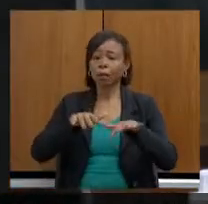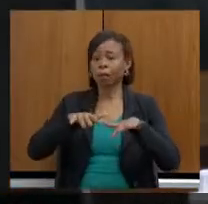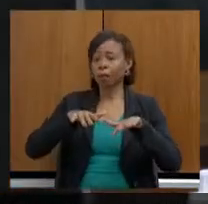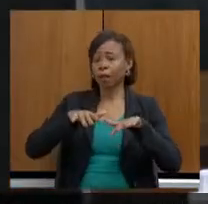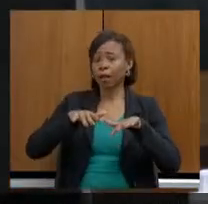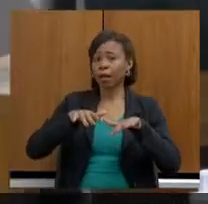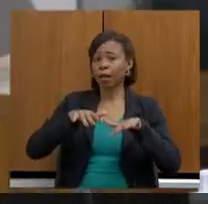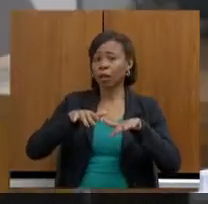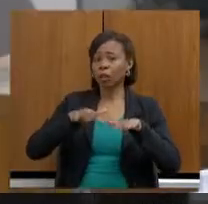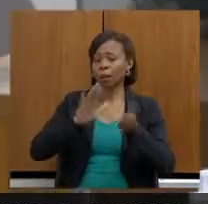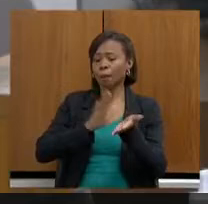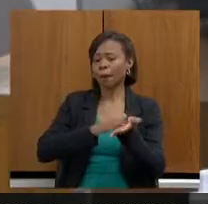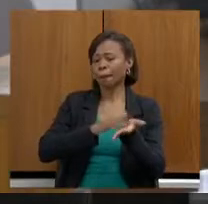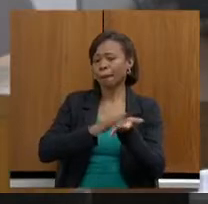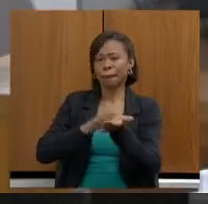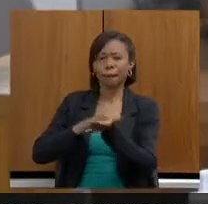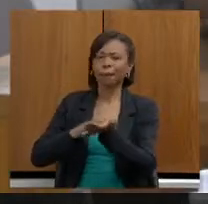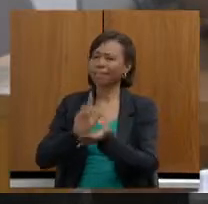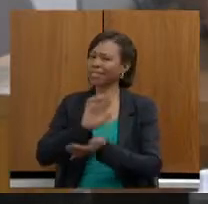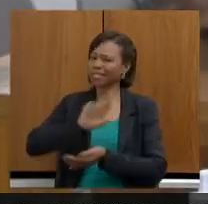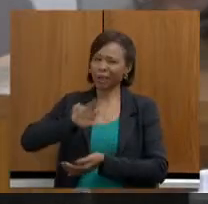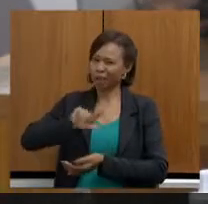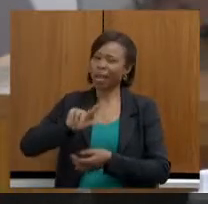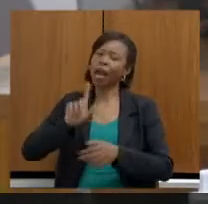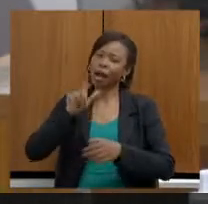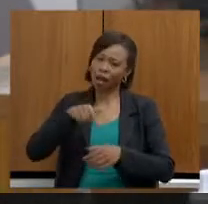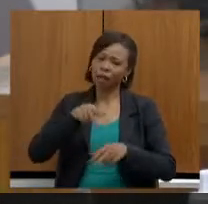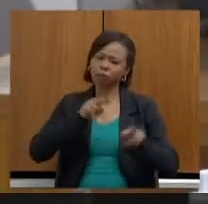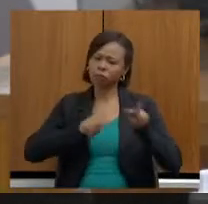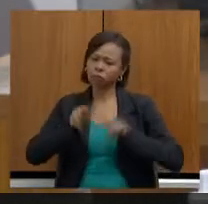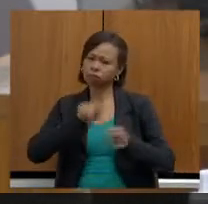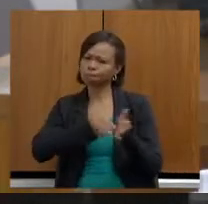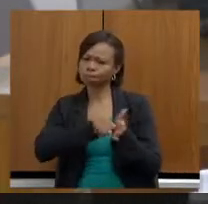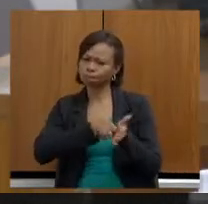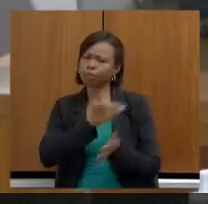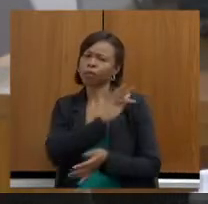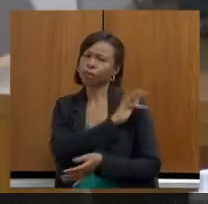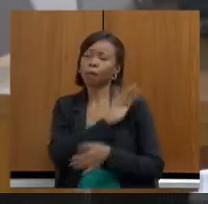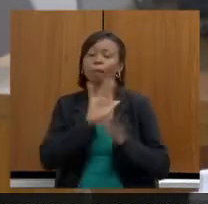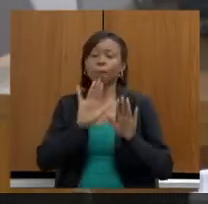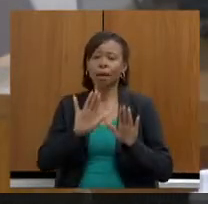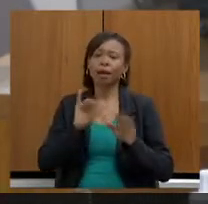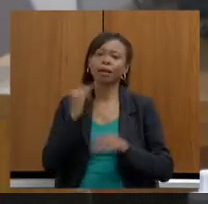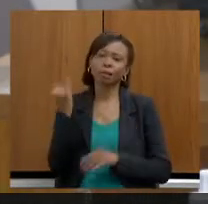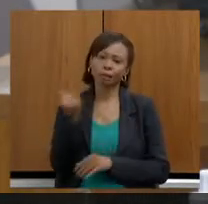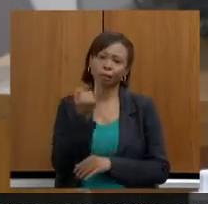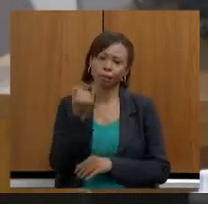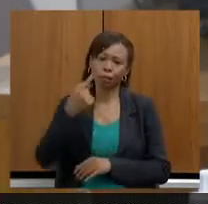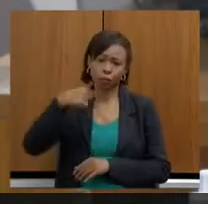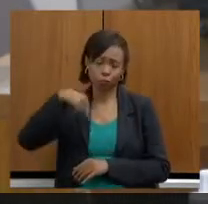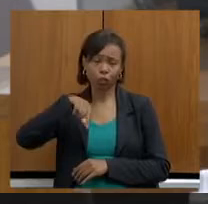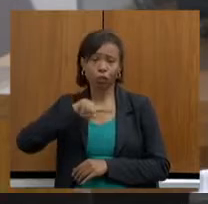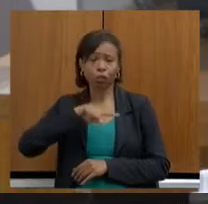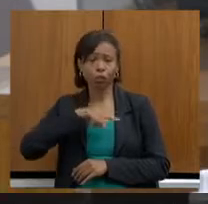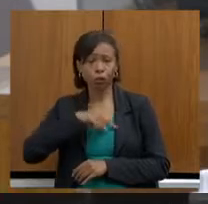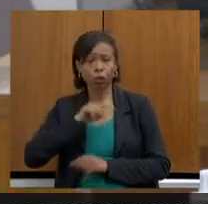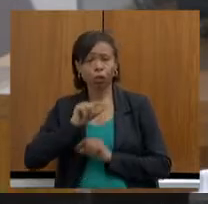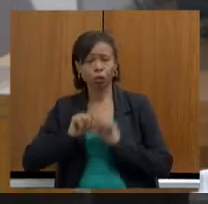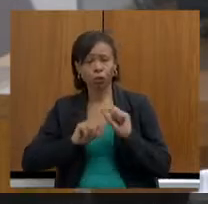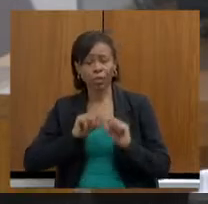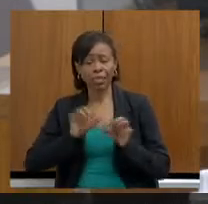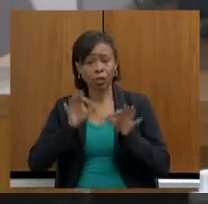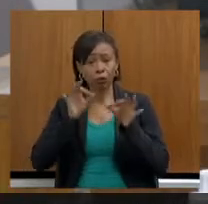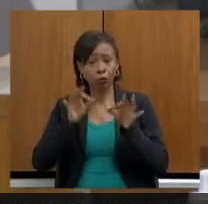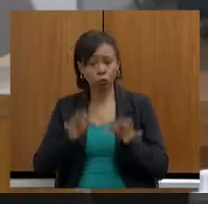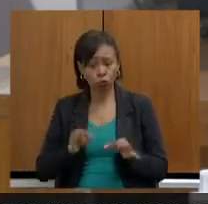parabeniza atingiu Assembleia fiscaliza mas acho que é fundamental que nós sejamos justos com os resultados que a educação de Minas